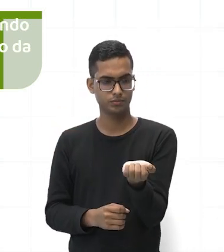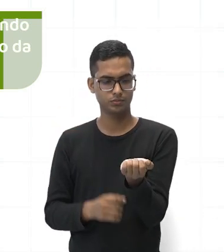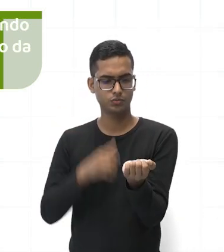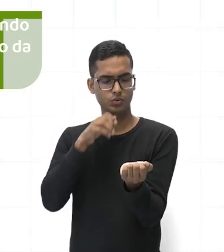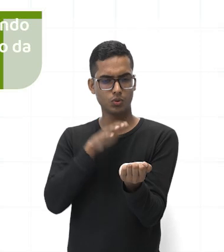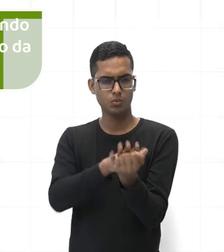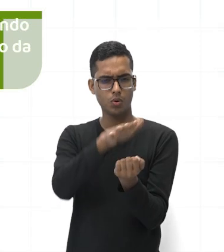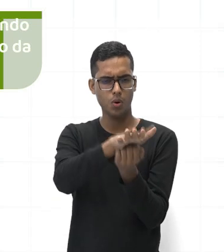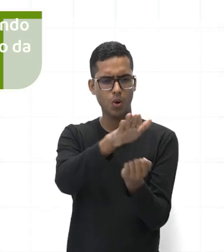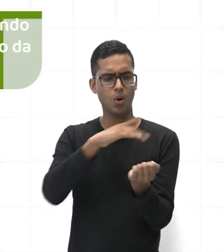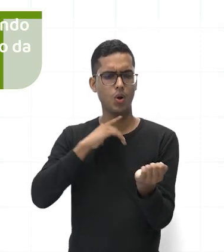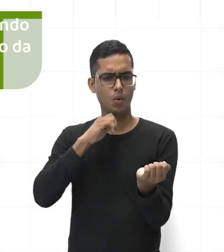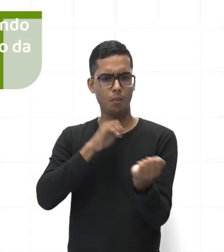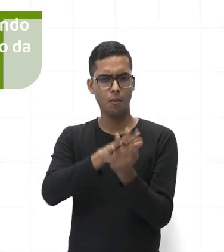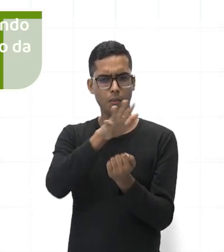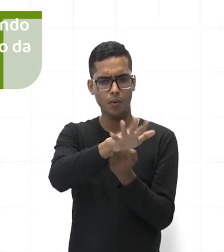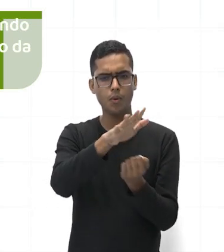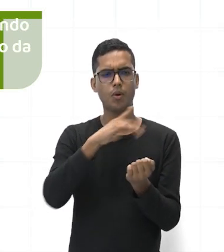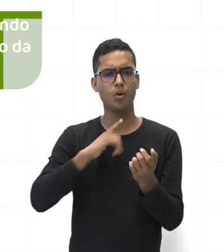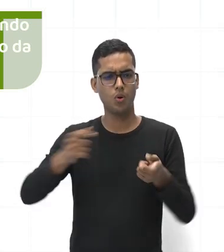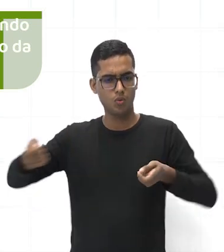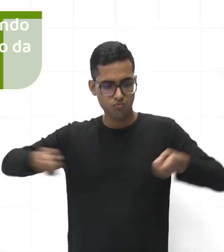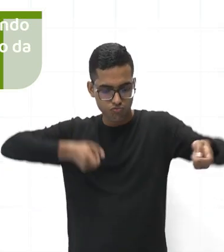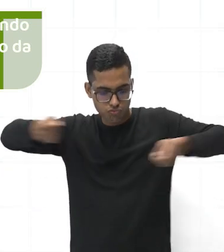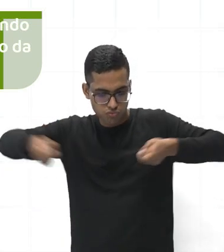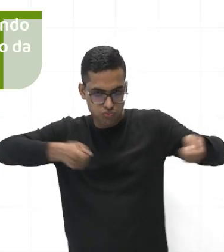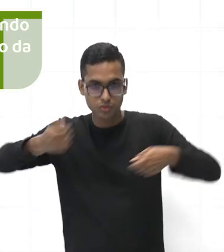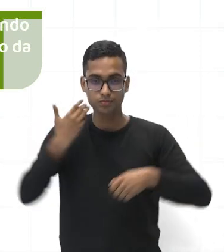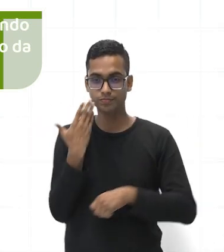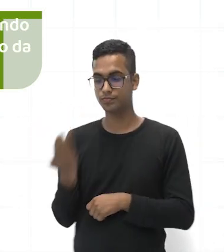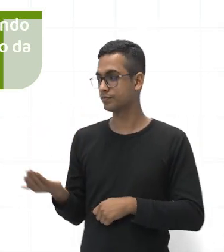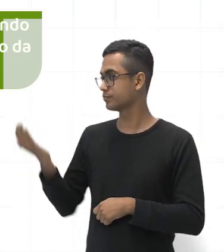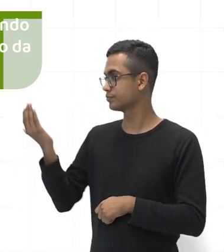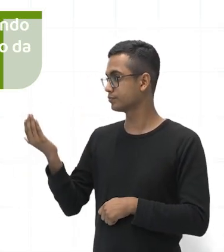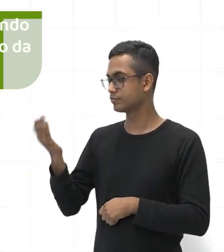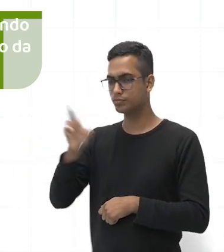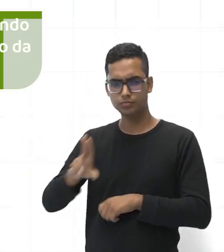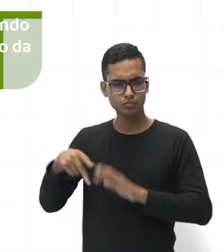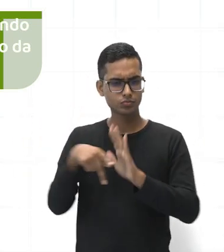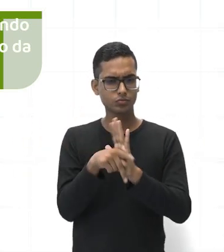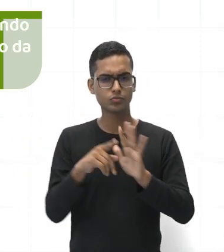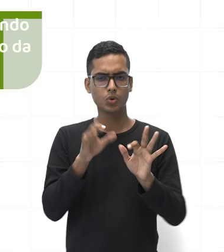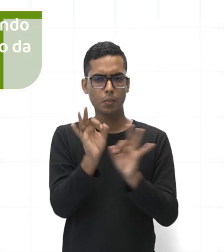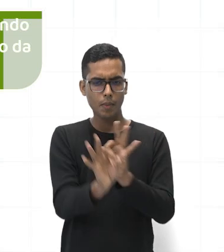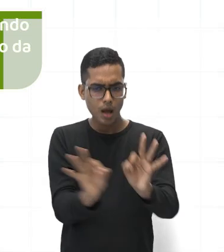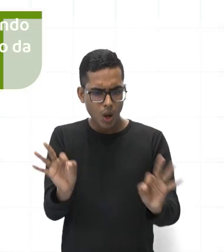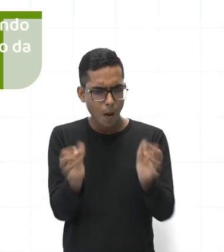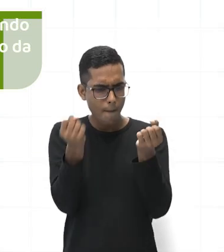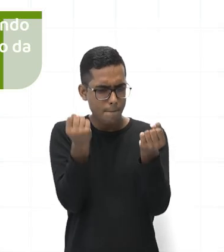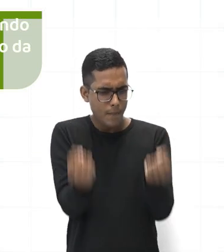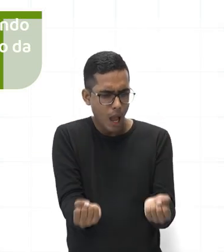separar partículas mais leves de partículas mais pesadas,